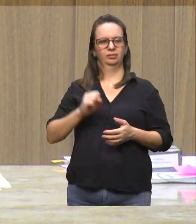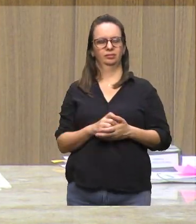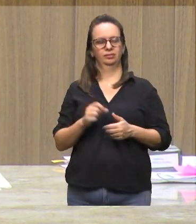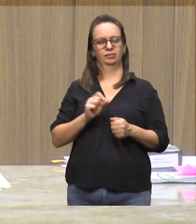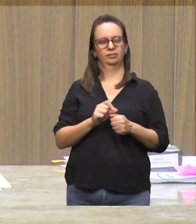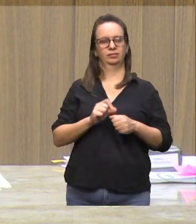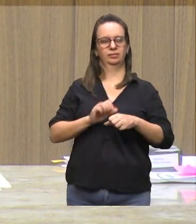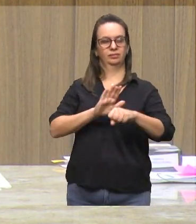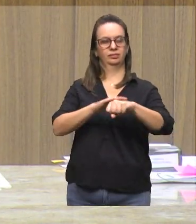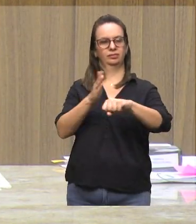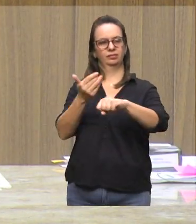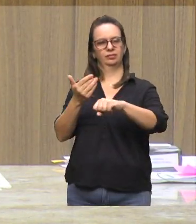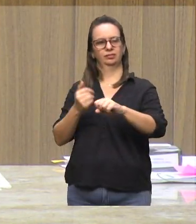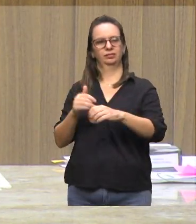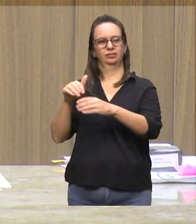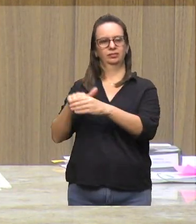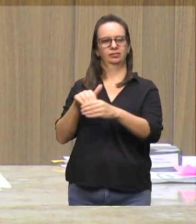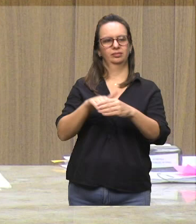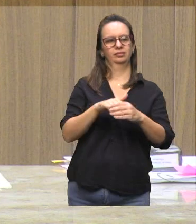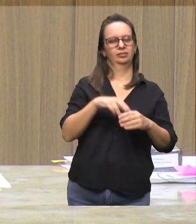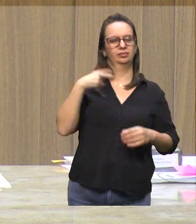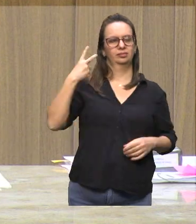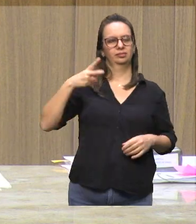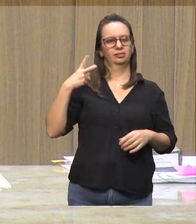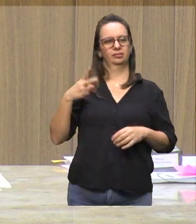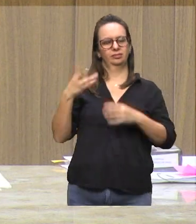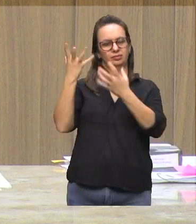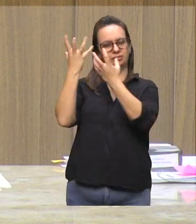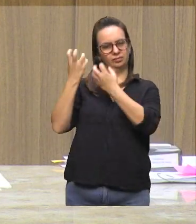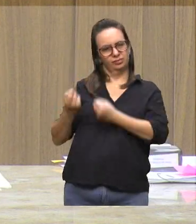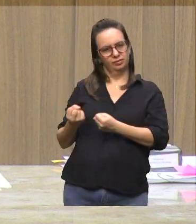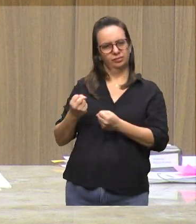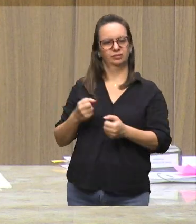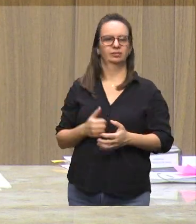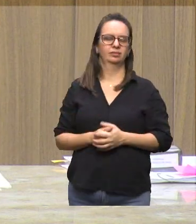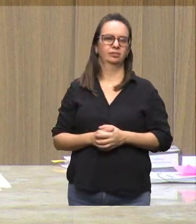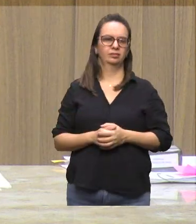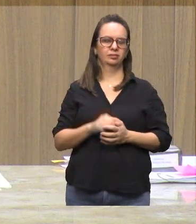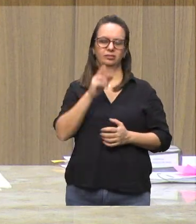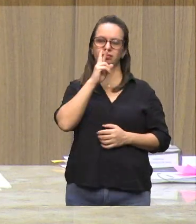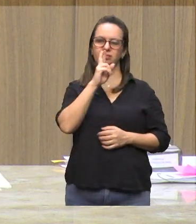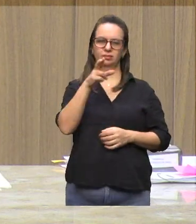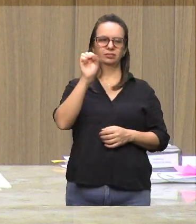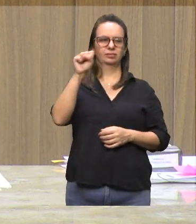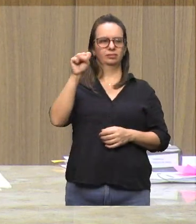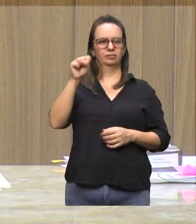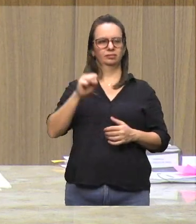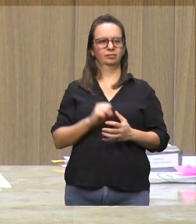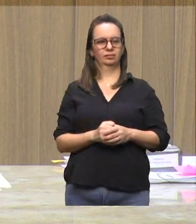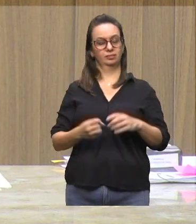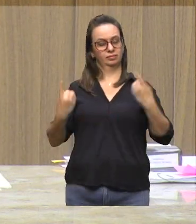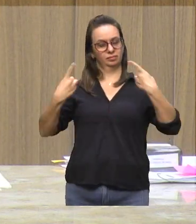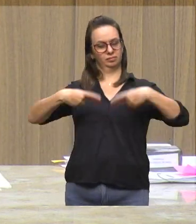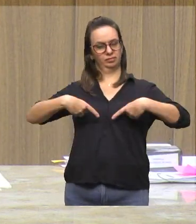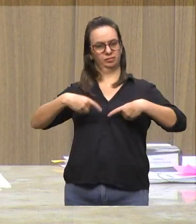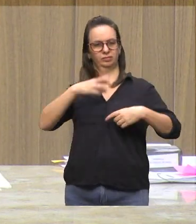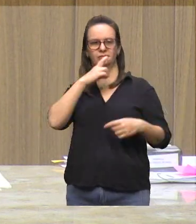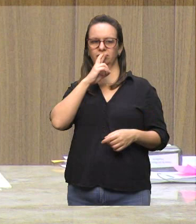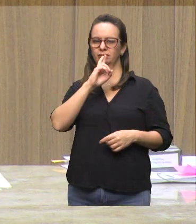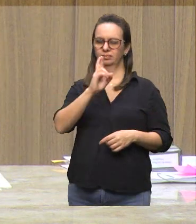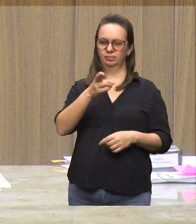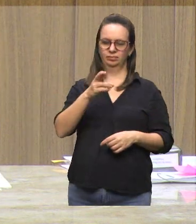de votação. Os vereadores que forem favoráveis à aprovação do projeto, respondam sim. E os que forem